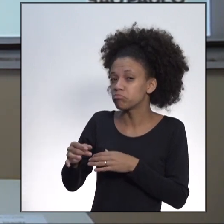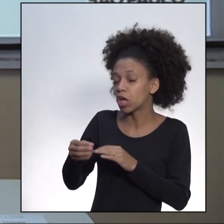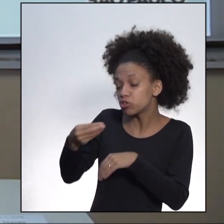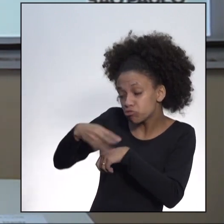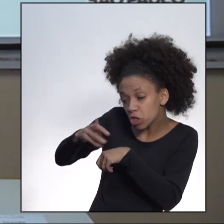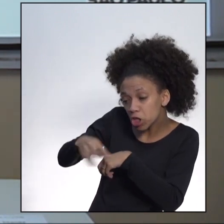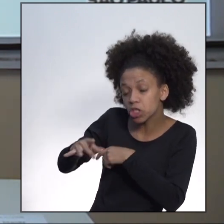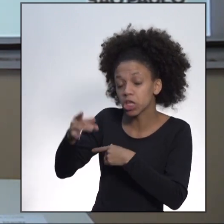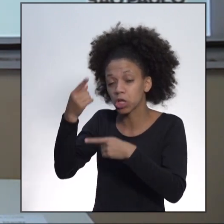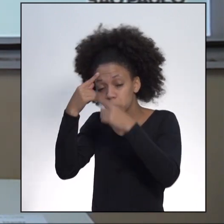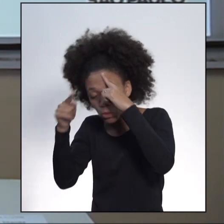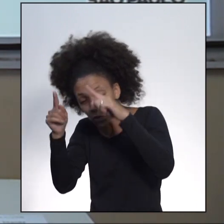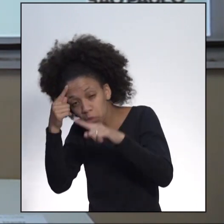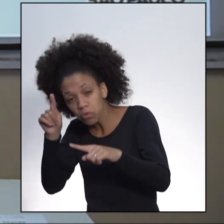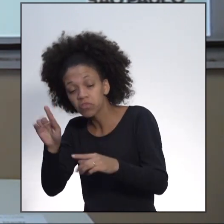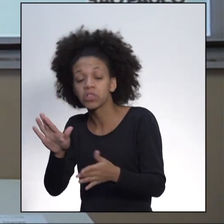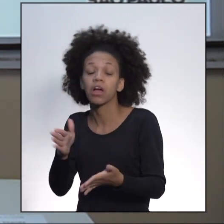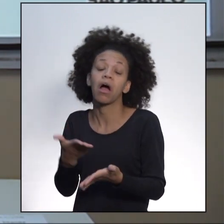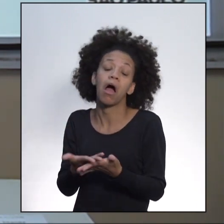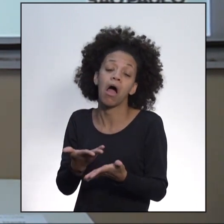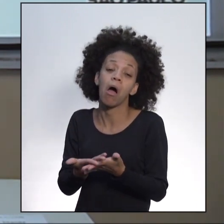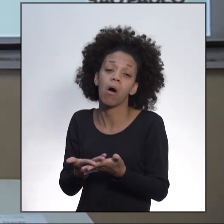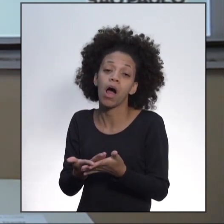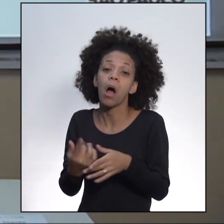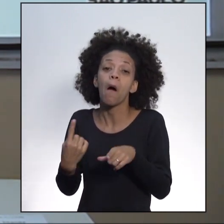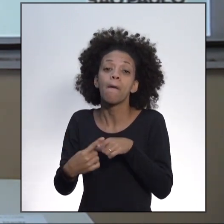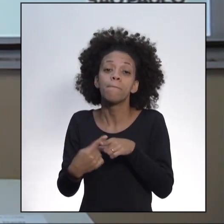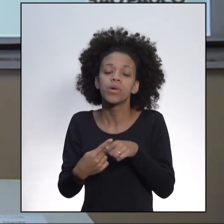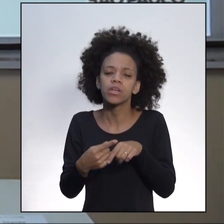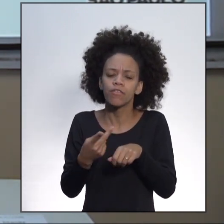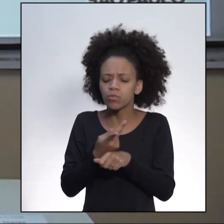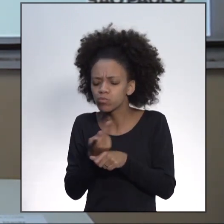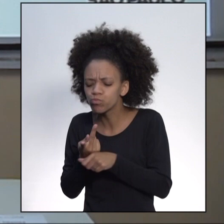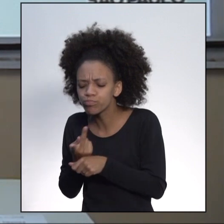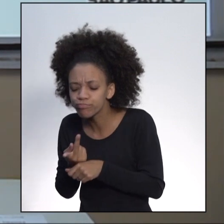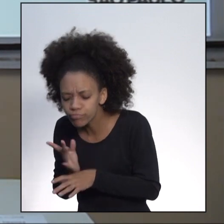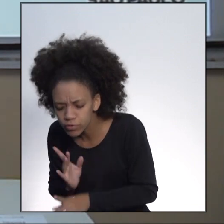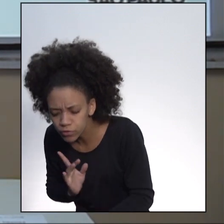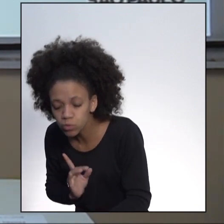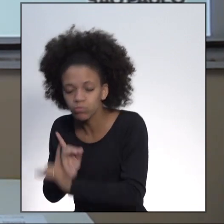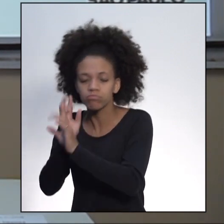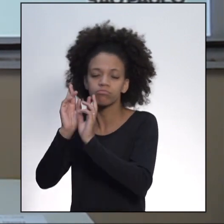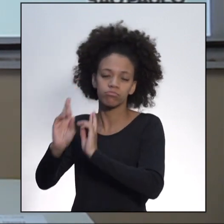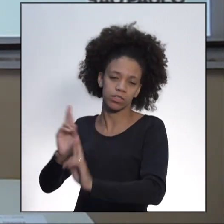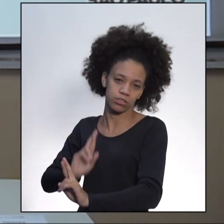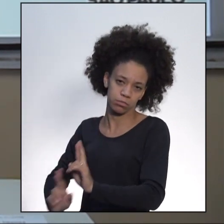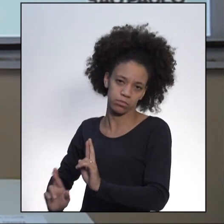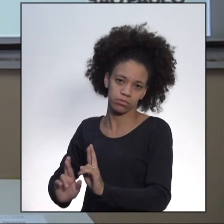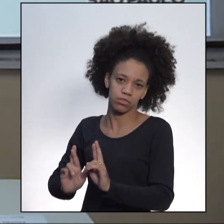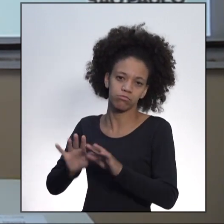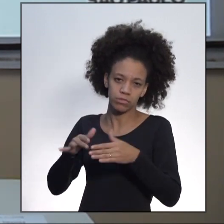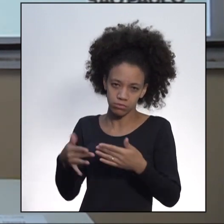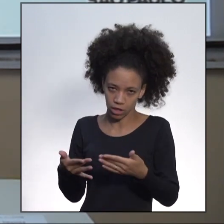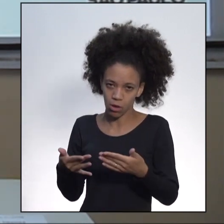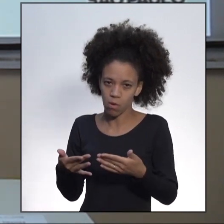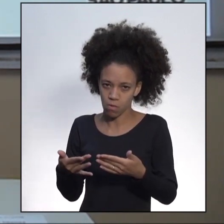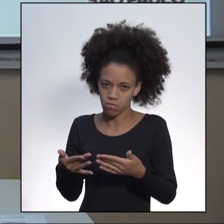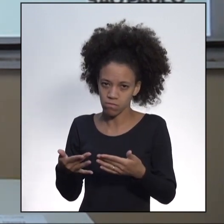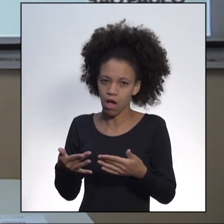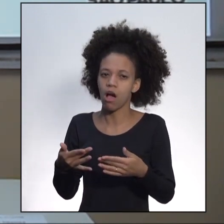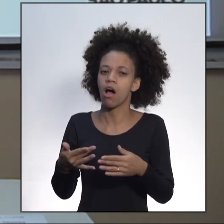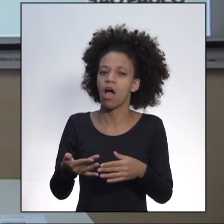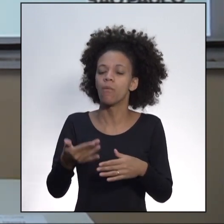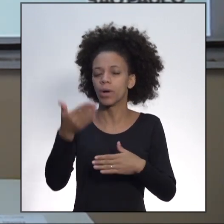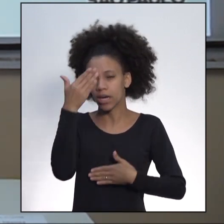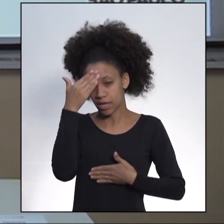alguma dúvida com relação à aula, que eu vou procurar responder para vocês, tá bom? Diante disso, eu também agradeço a